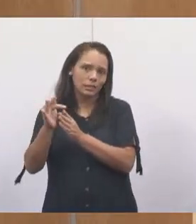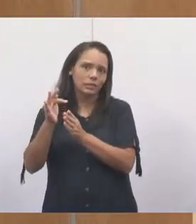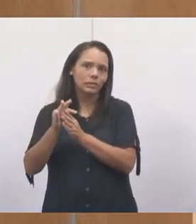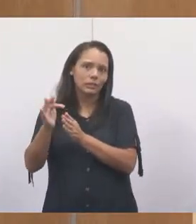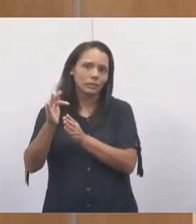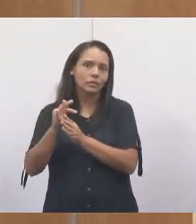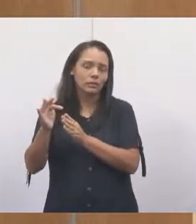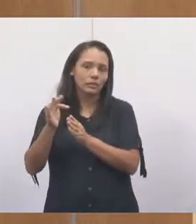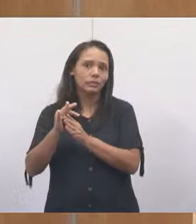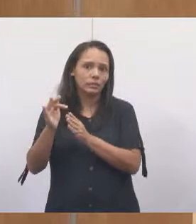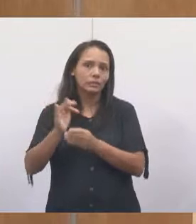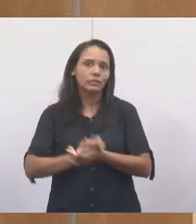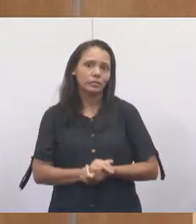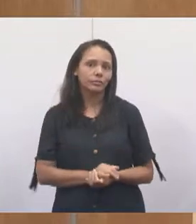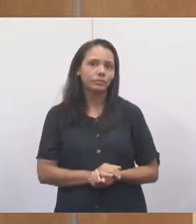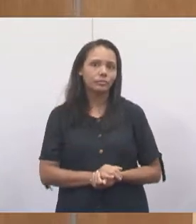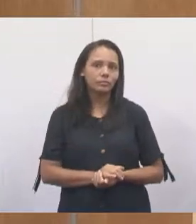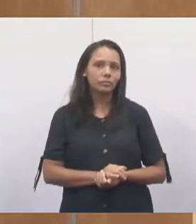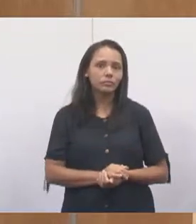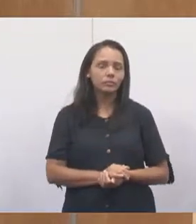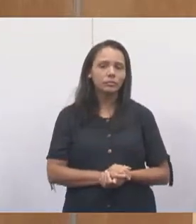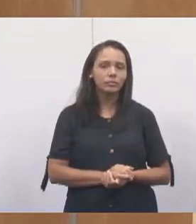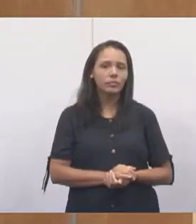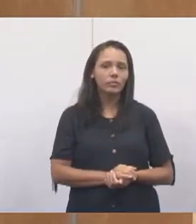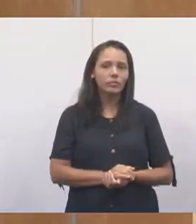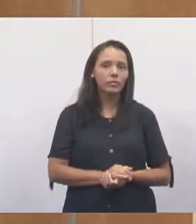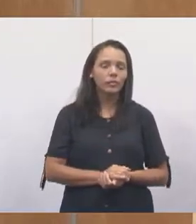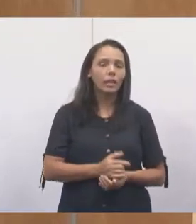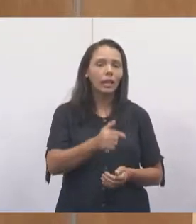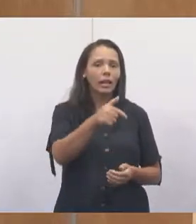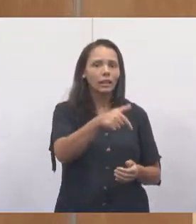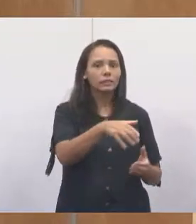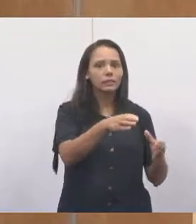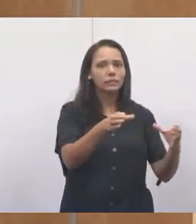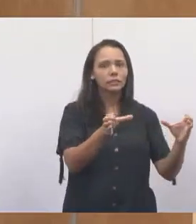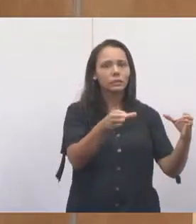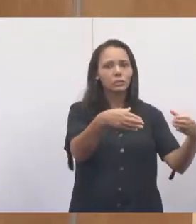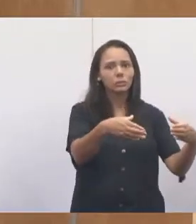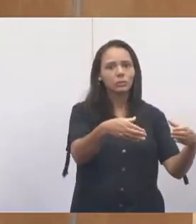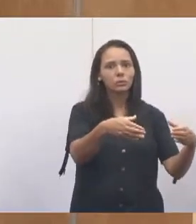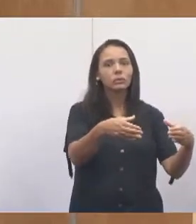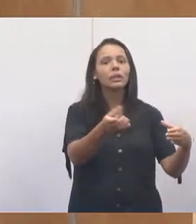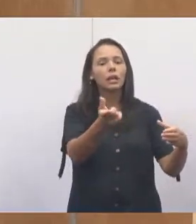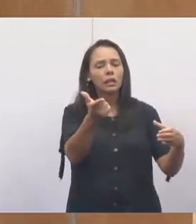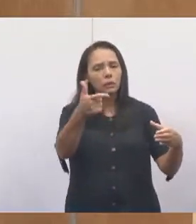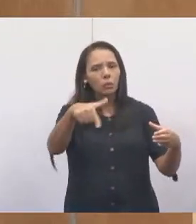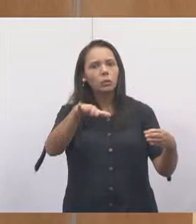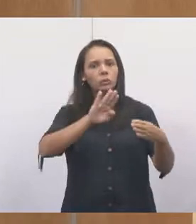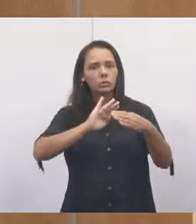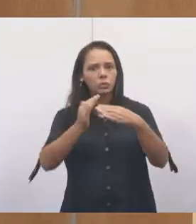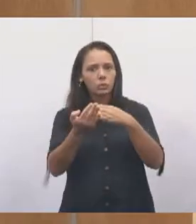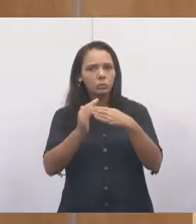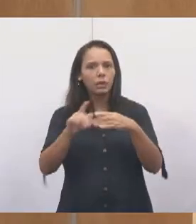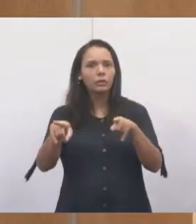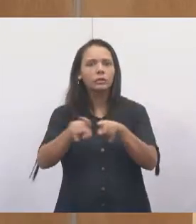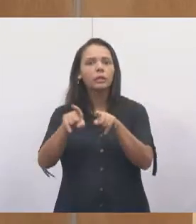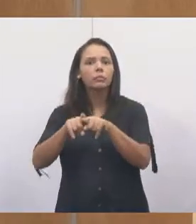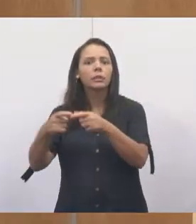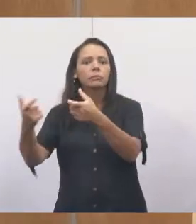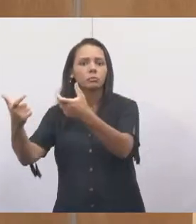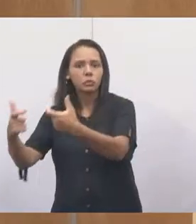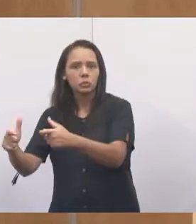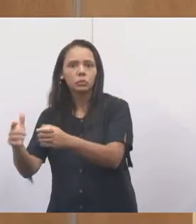descentralizando o conselho daqui do centro para um outro bairro que pegue outra região. Pois